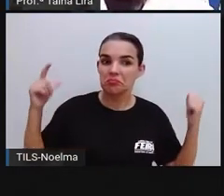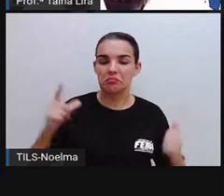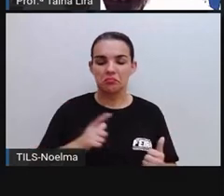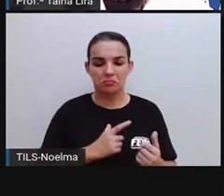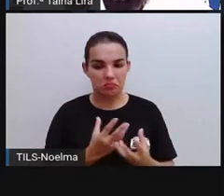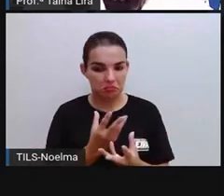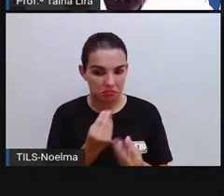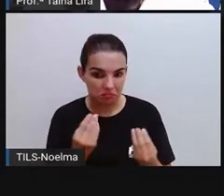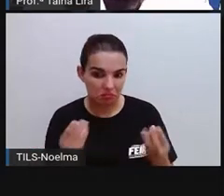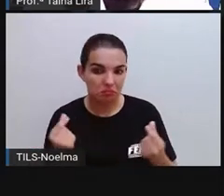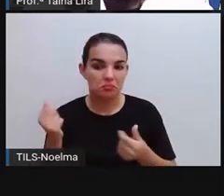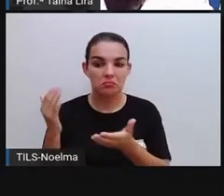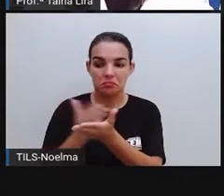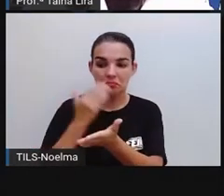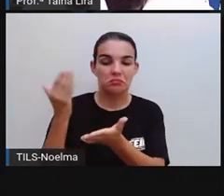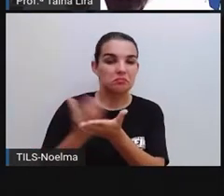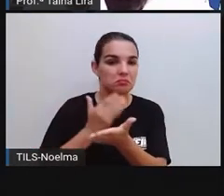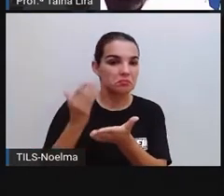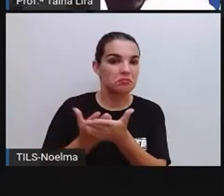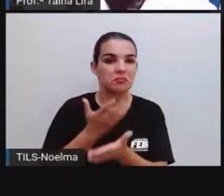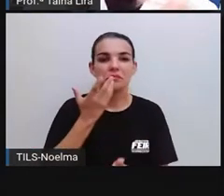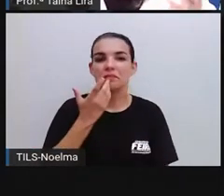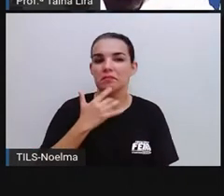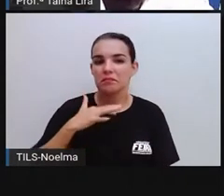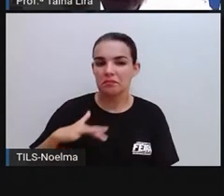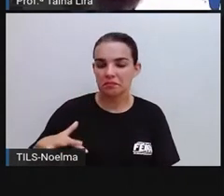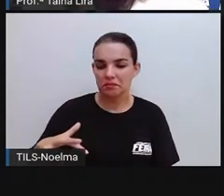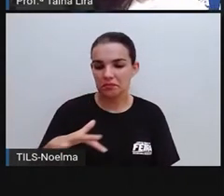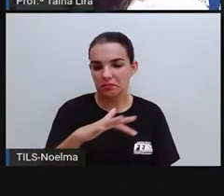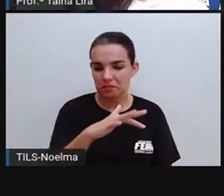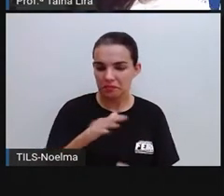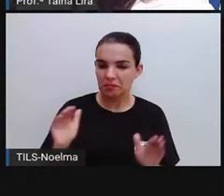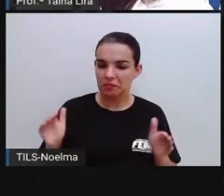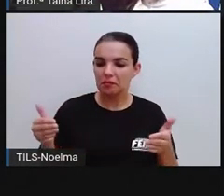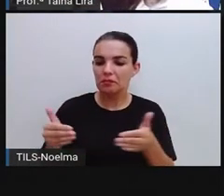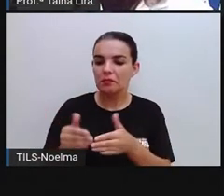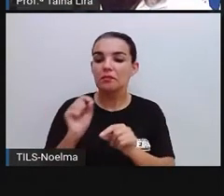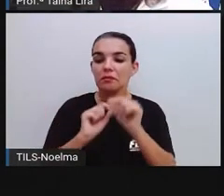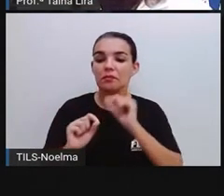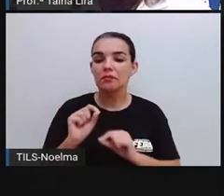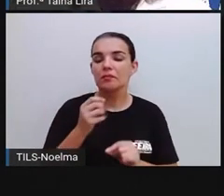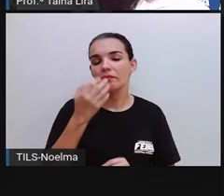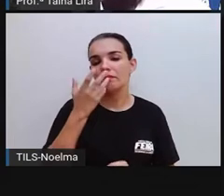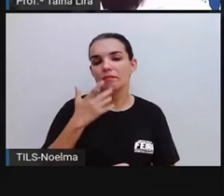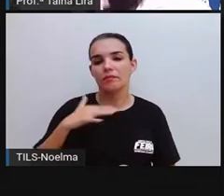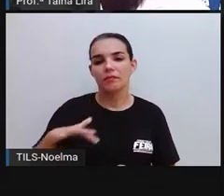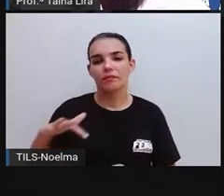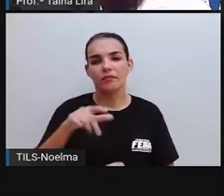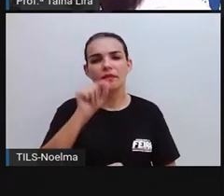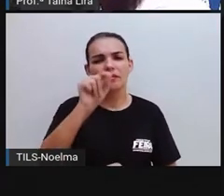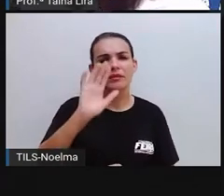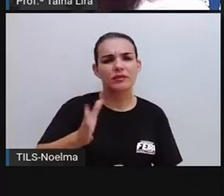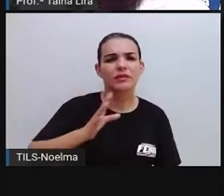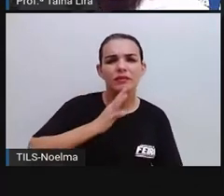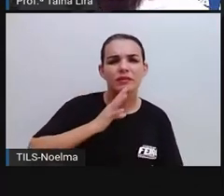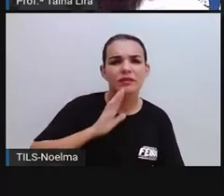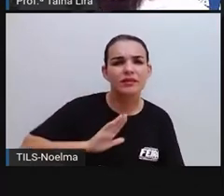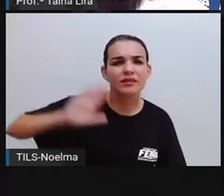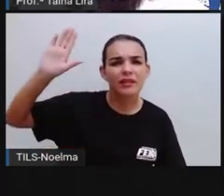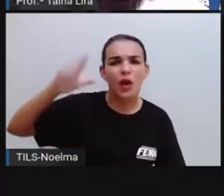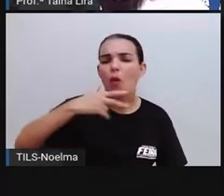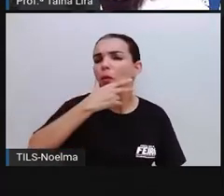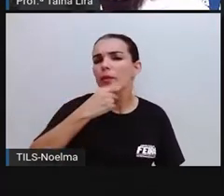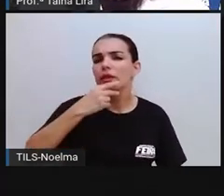várias obras aí, infantis, ele escreve para crianças. Então, quem aí, levanta a mão quem conhece o Menino